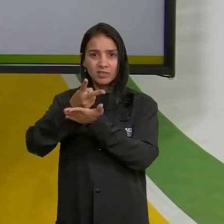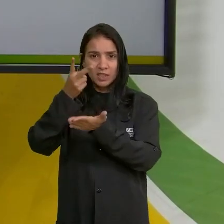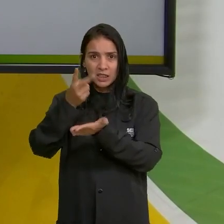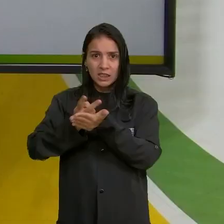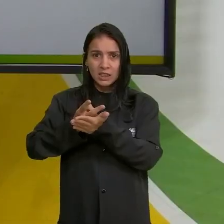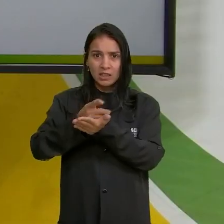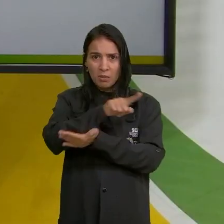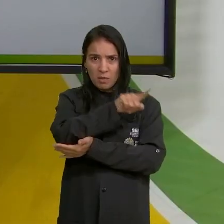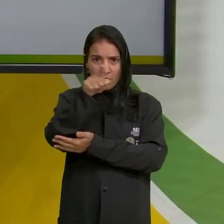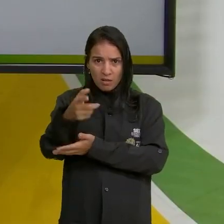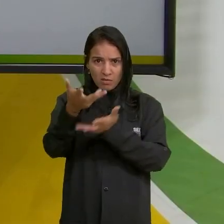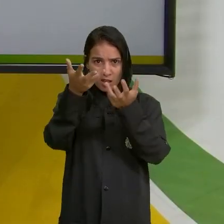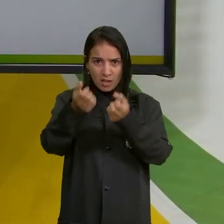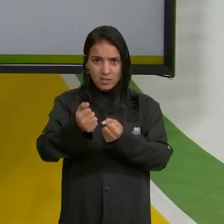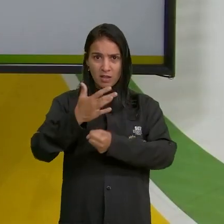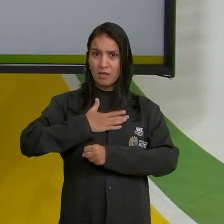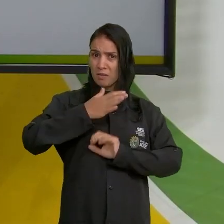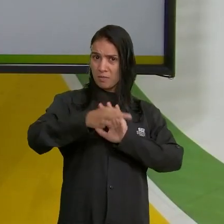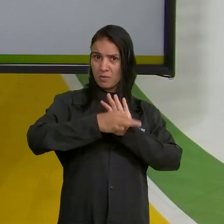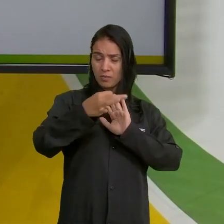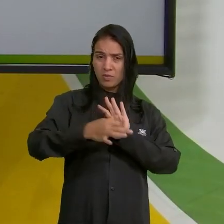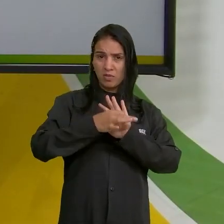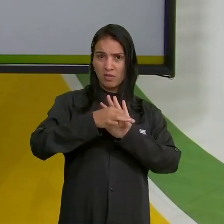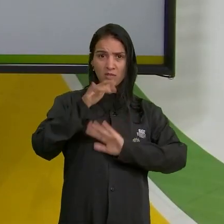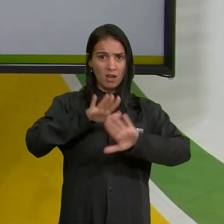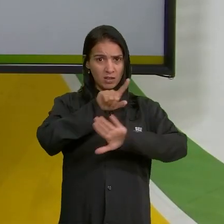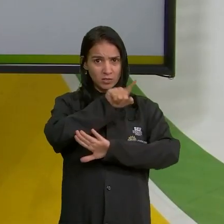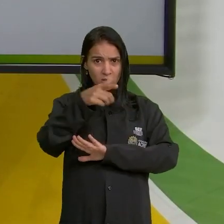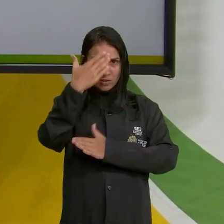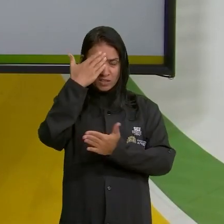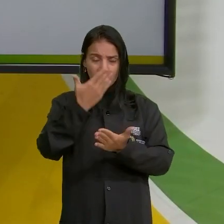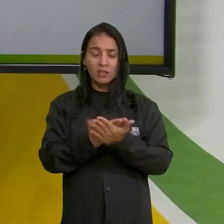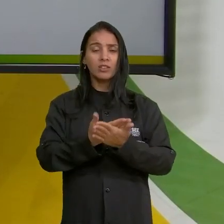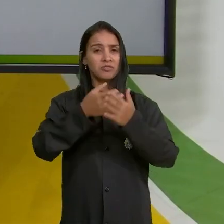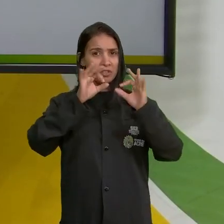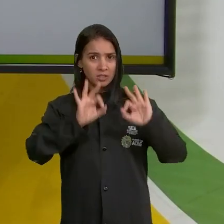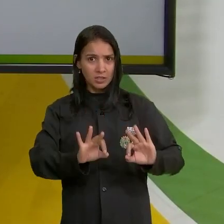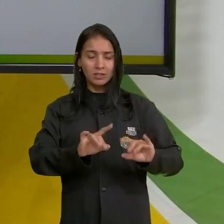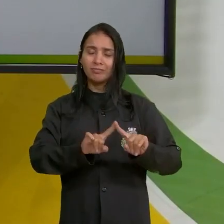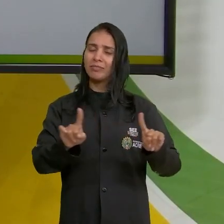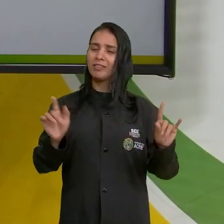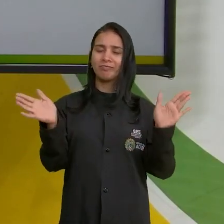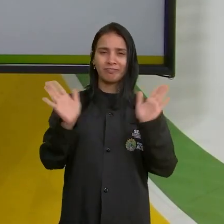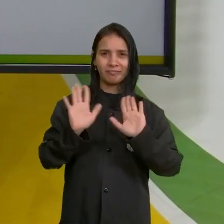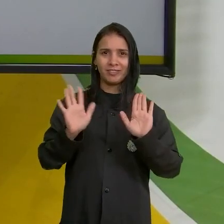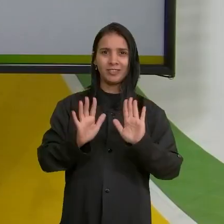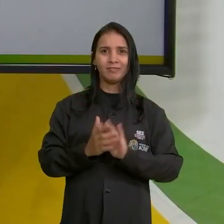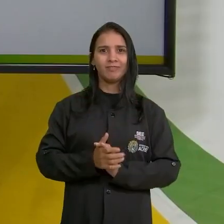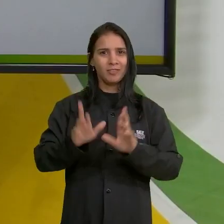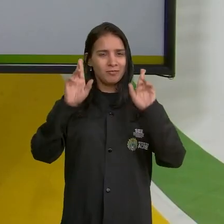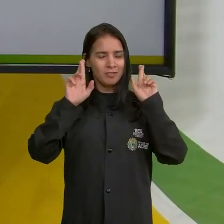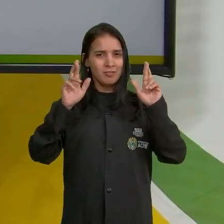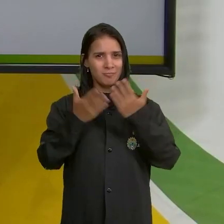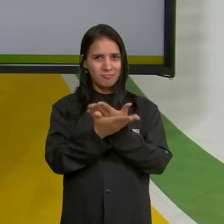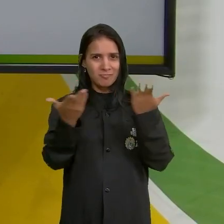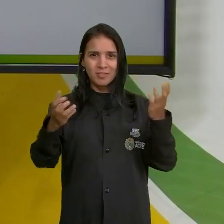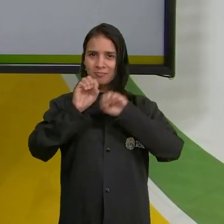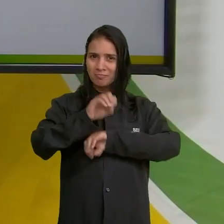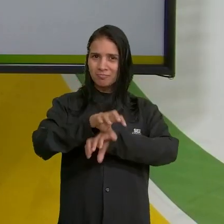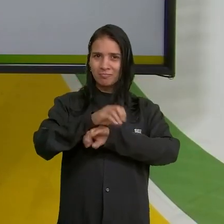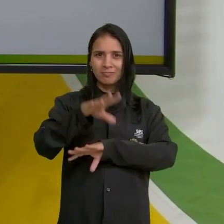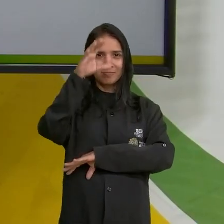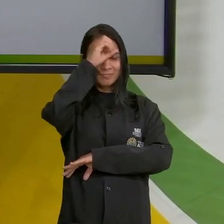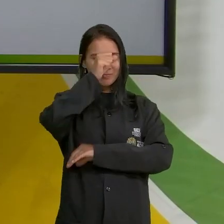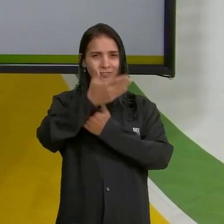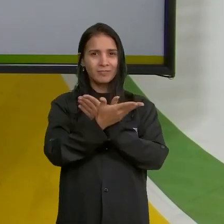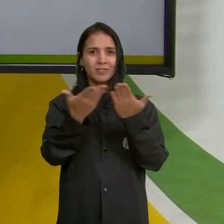que você mesmo acredita que seja o correto. Eu espero ter contribuído com o seu aprendizado.